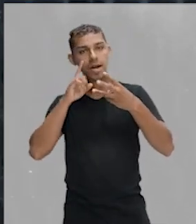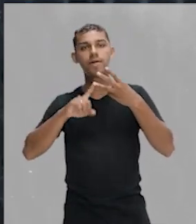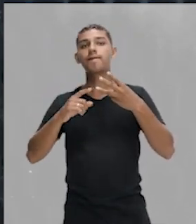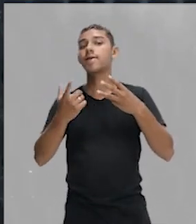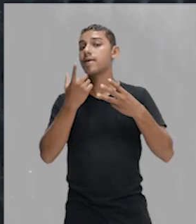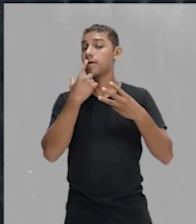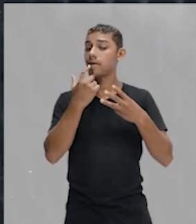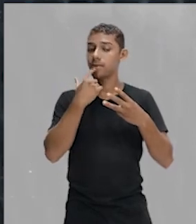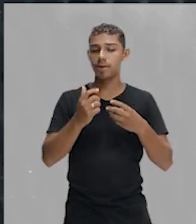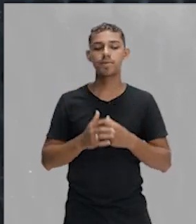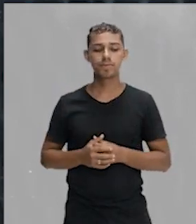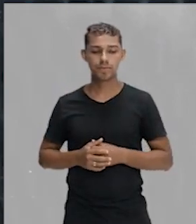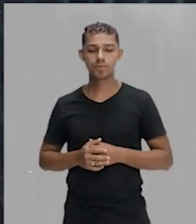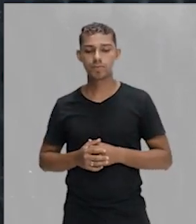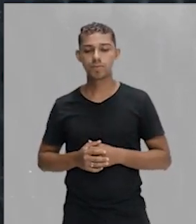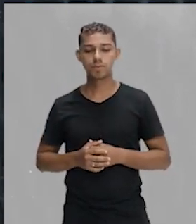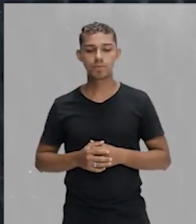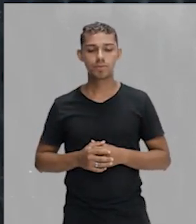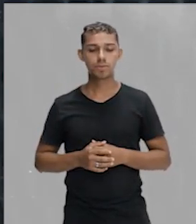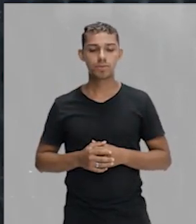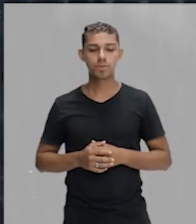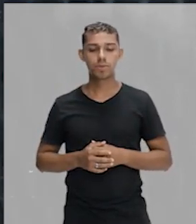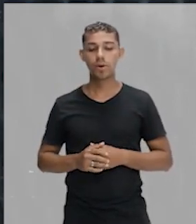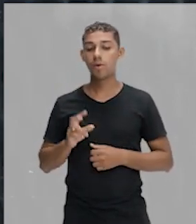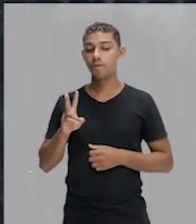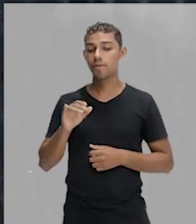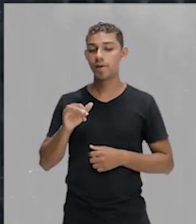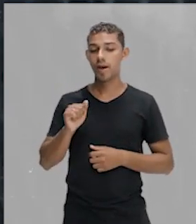só acrescenta um C, viaducto.